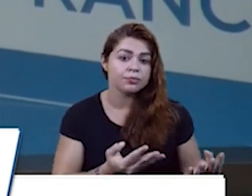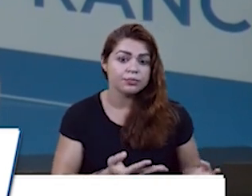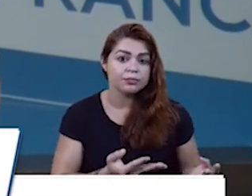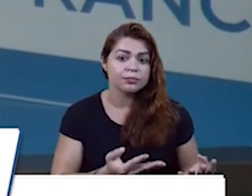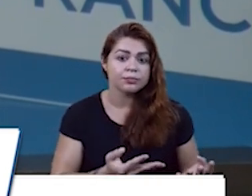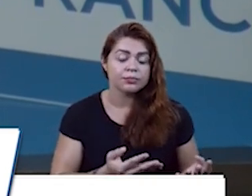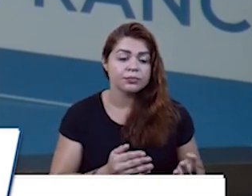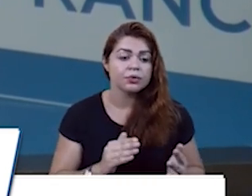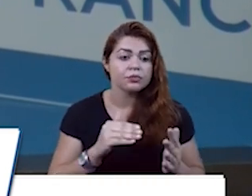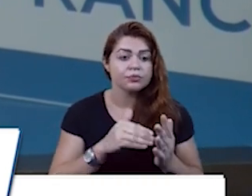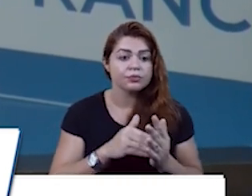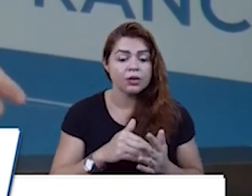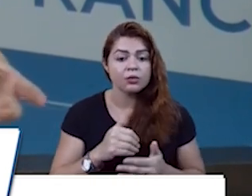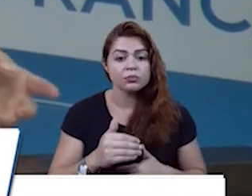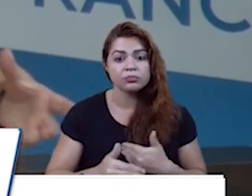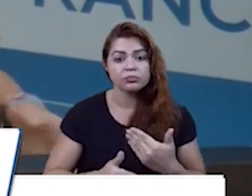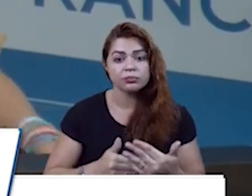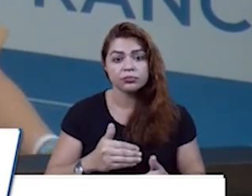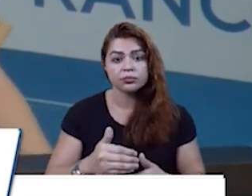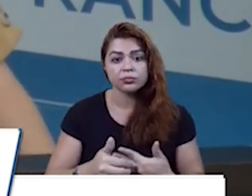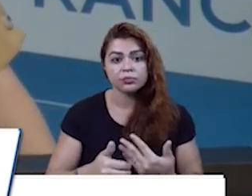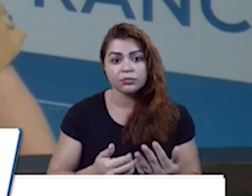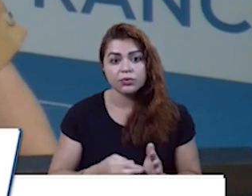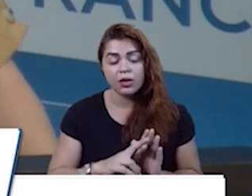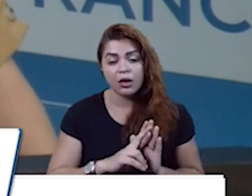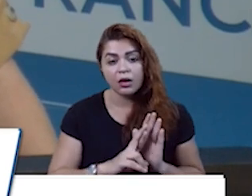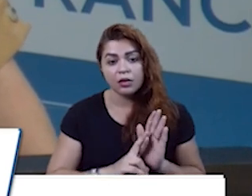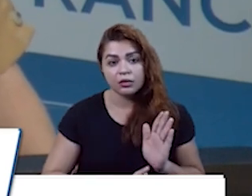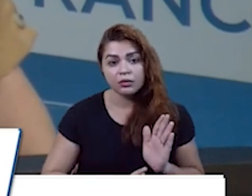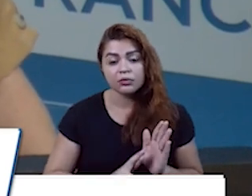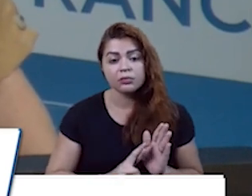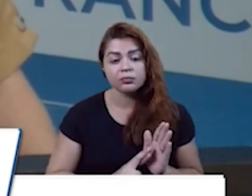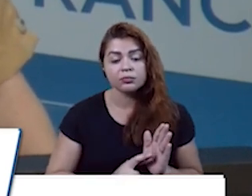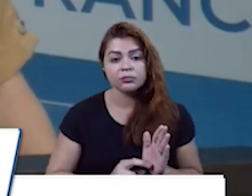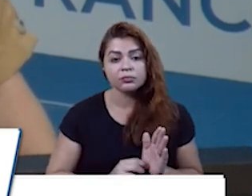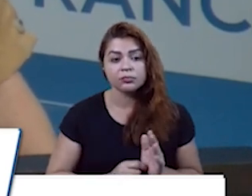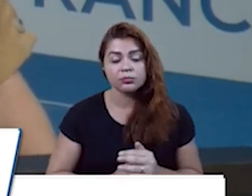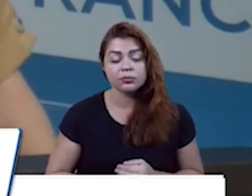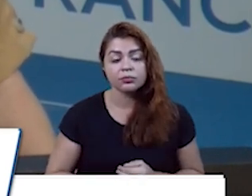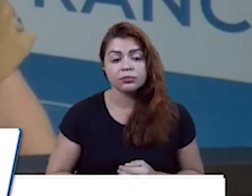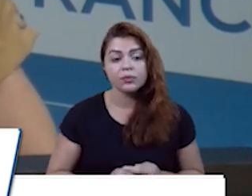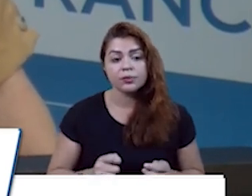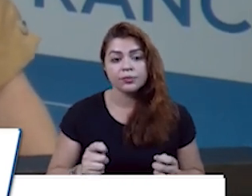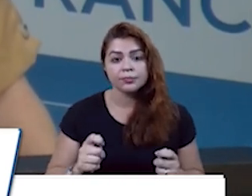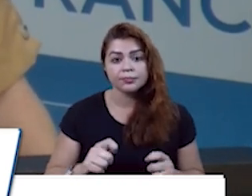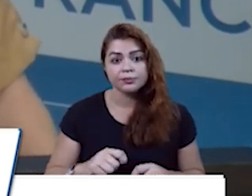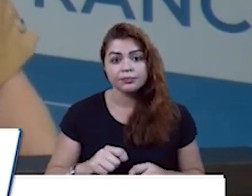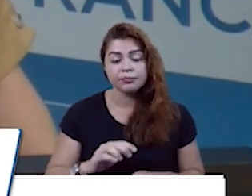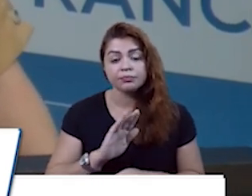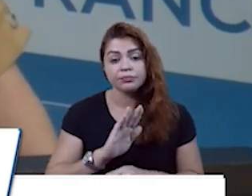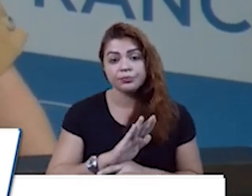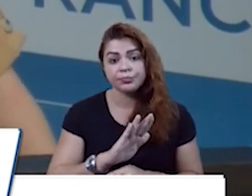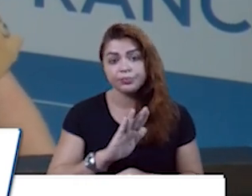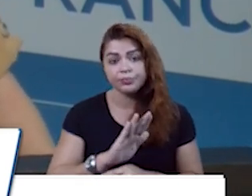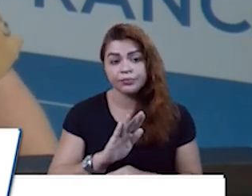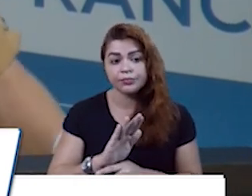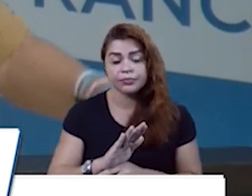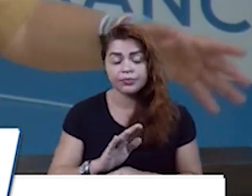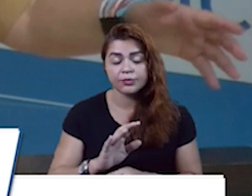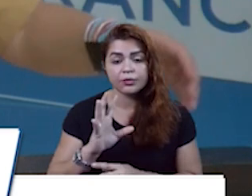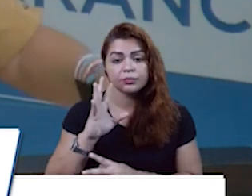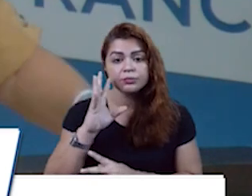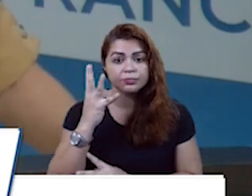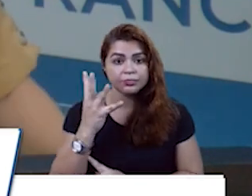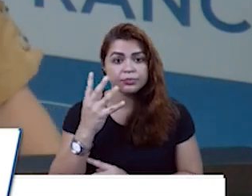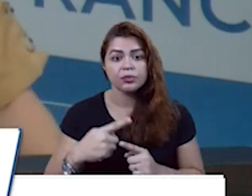um relatório, né, para poder sanar essa situação. Porque já não teve aumento real no dissídio, já